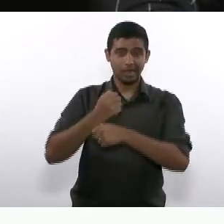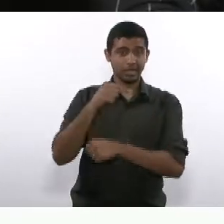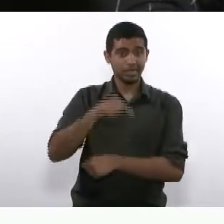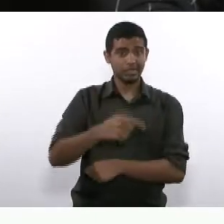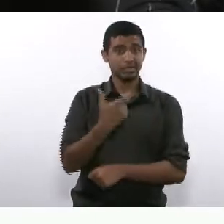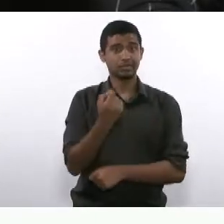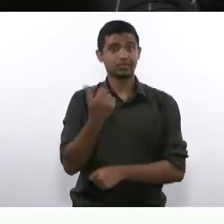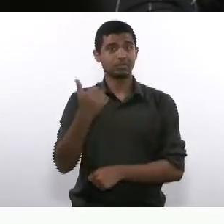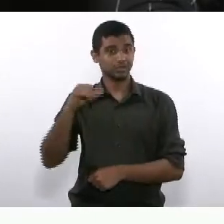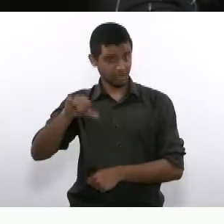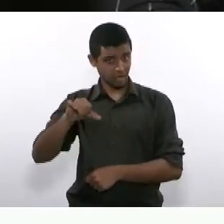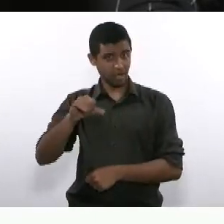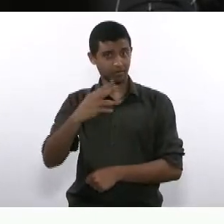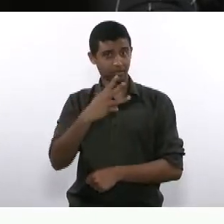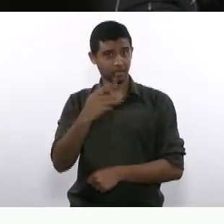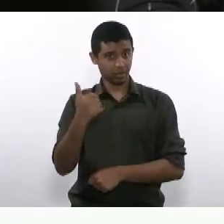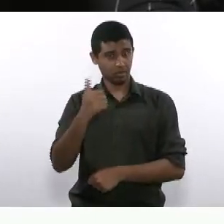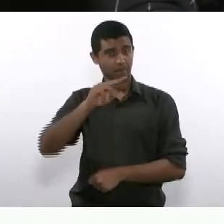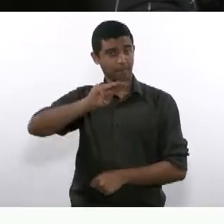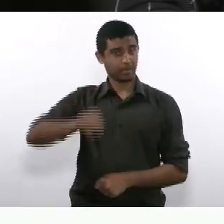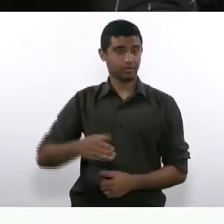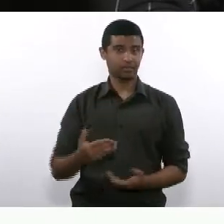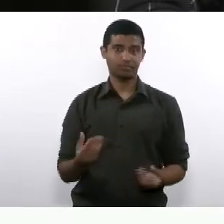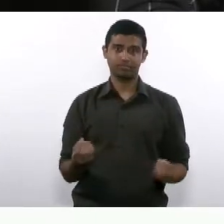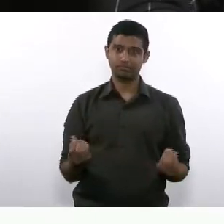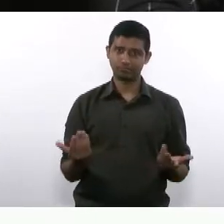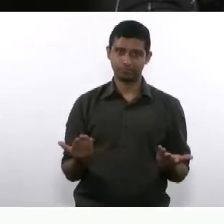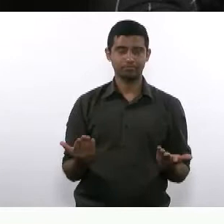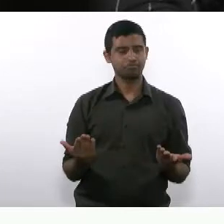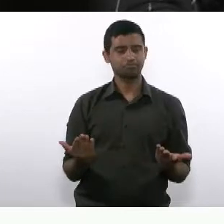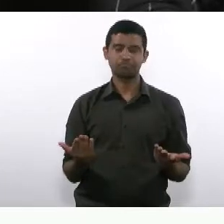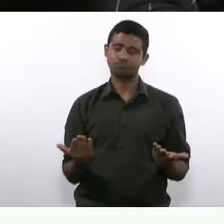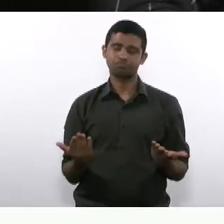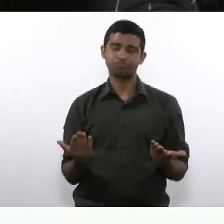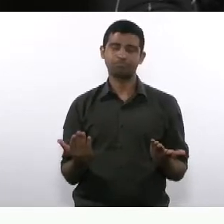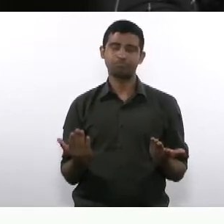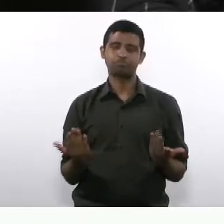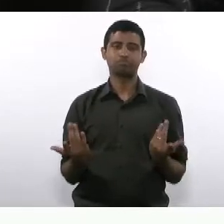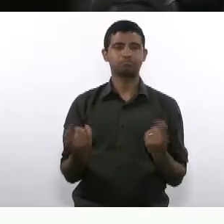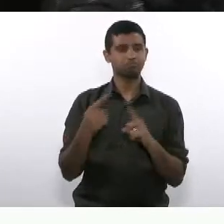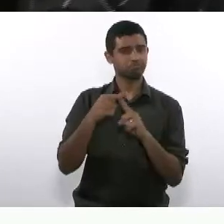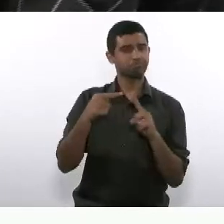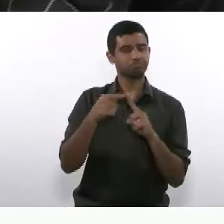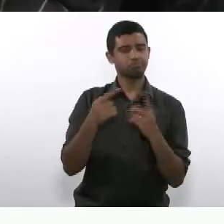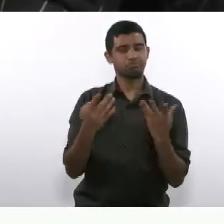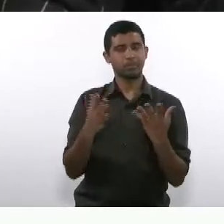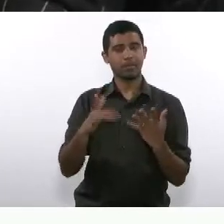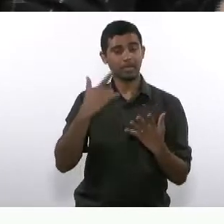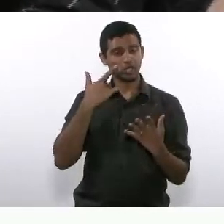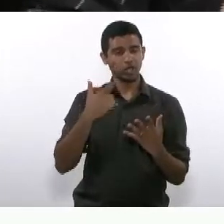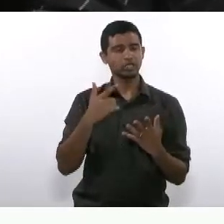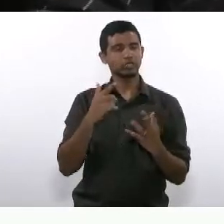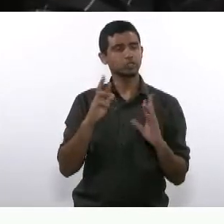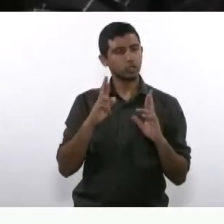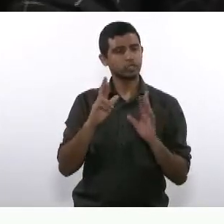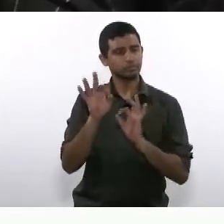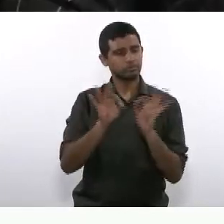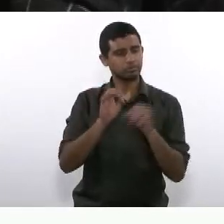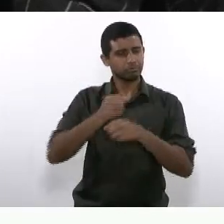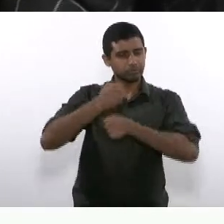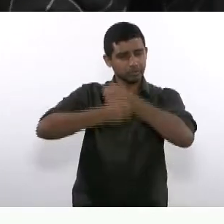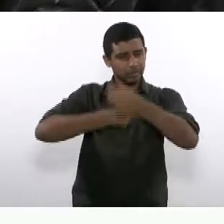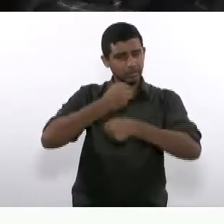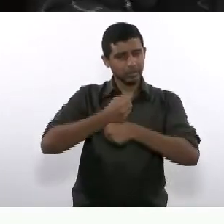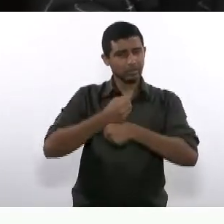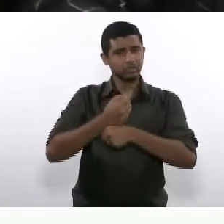2019, 31 milhões. Números aproximados, né? E a nossa previsão para 2020, 28